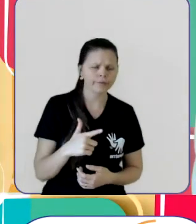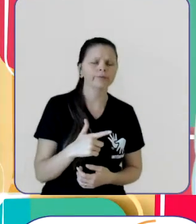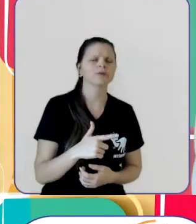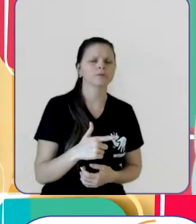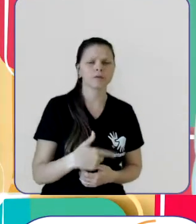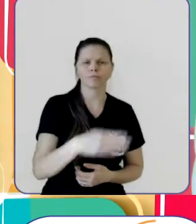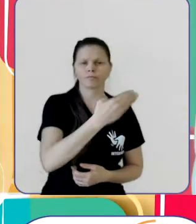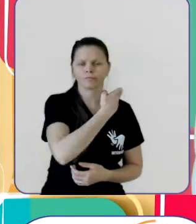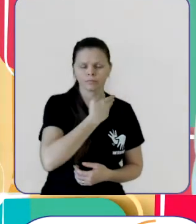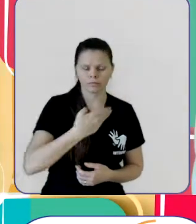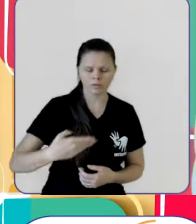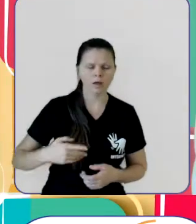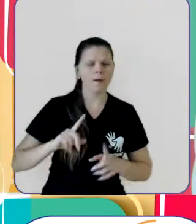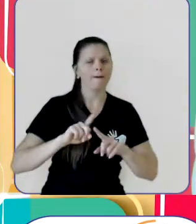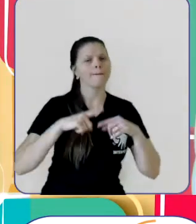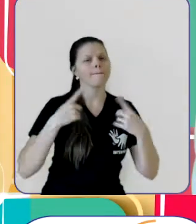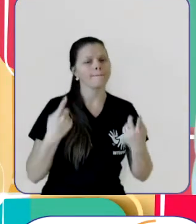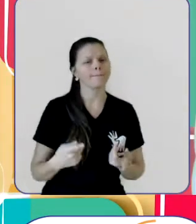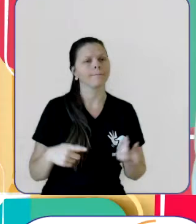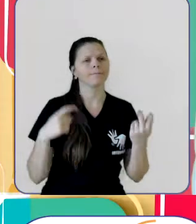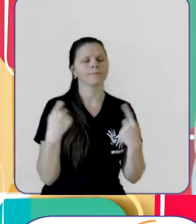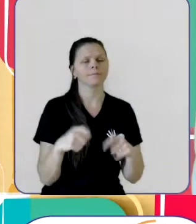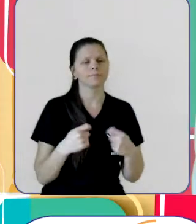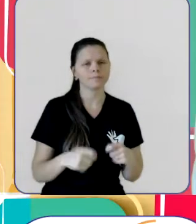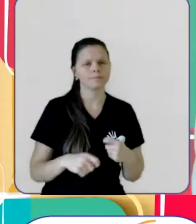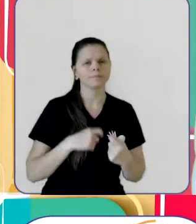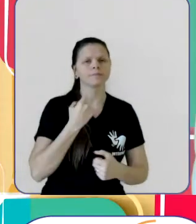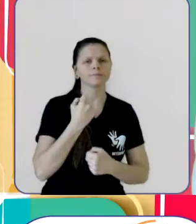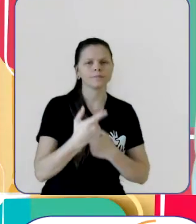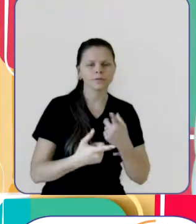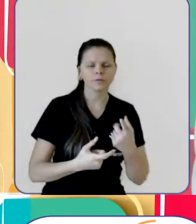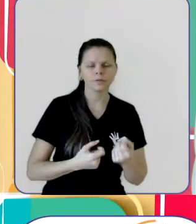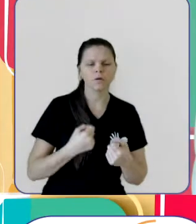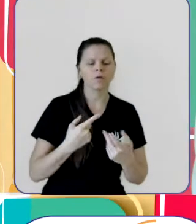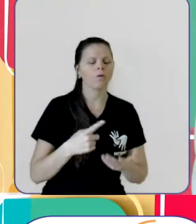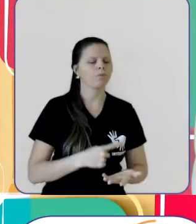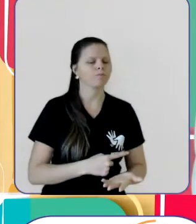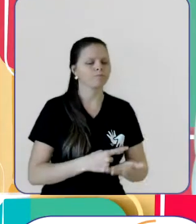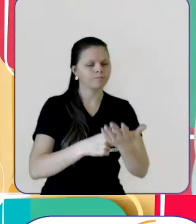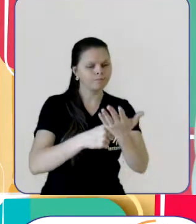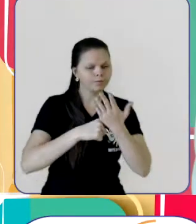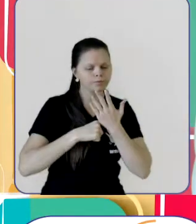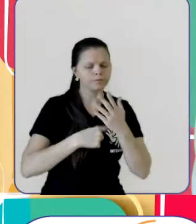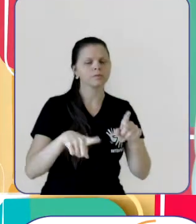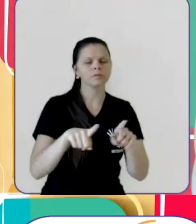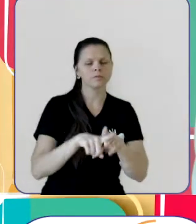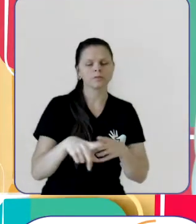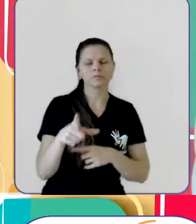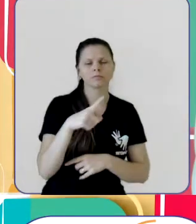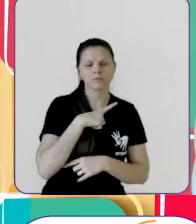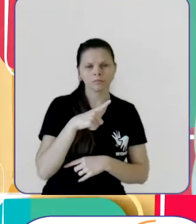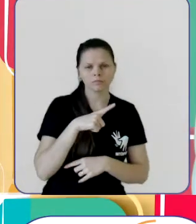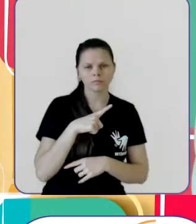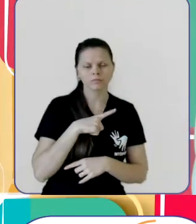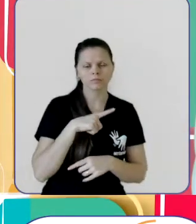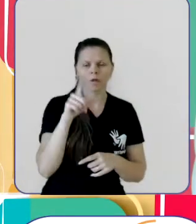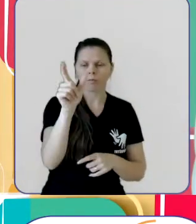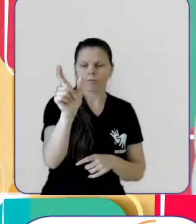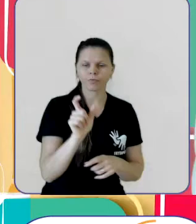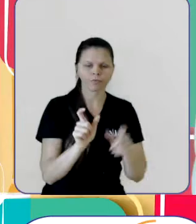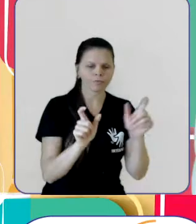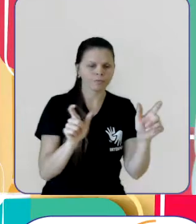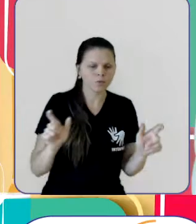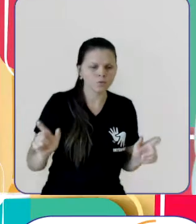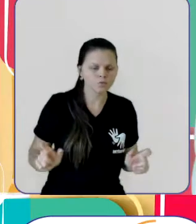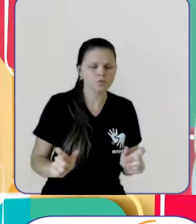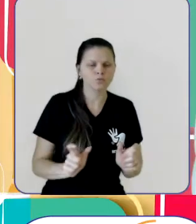público, mas que precisam de algum auxílio, então, existe uma parceria com algumas redes